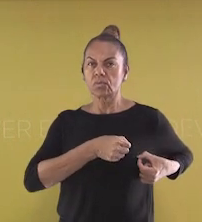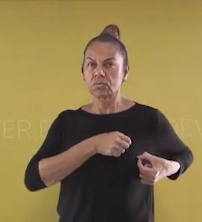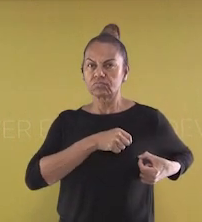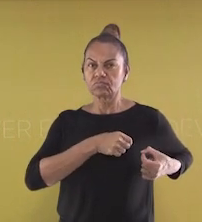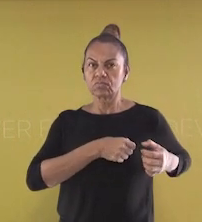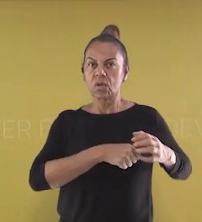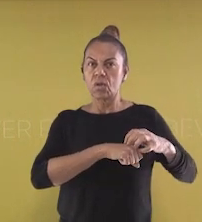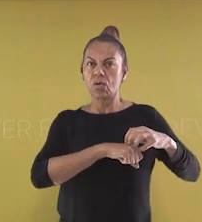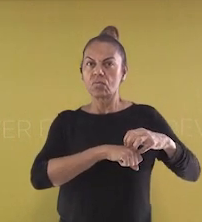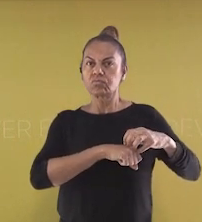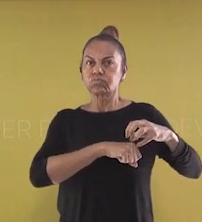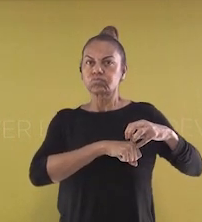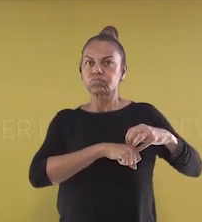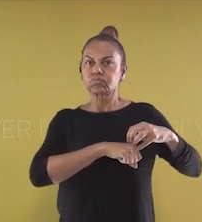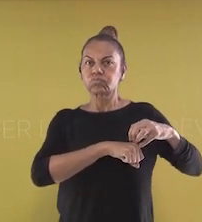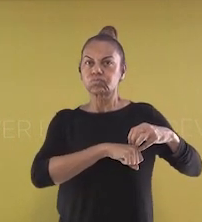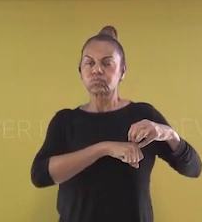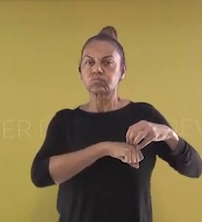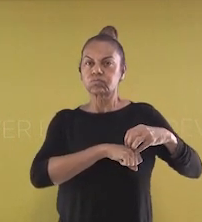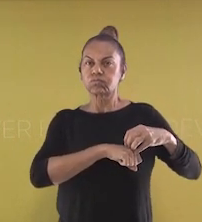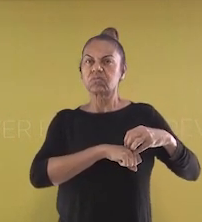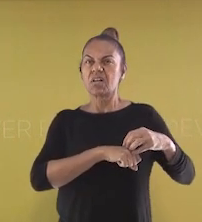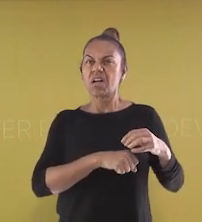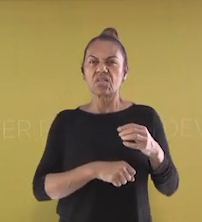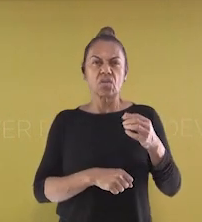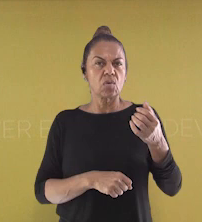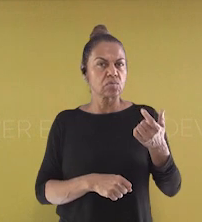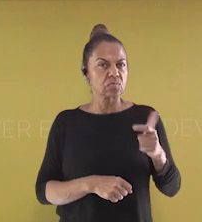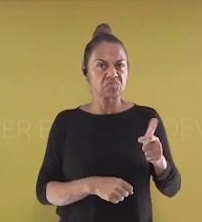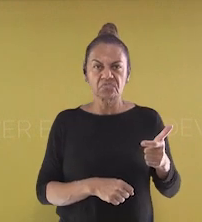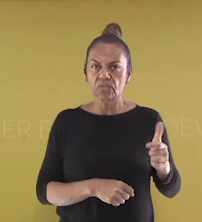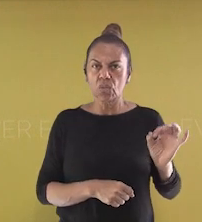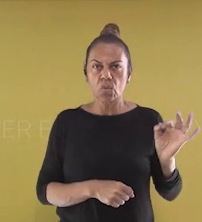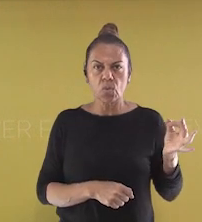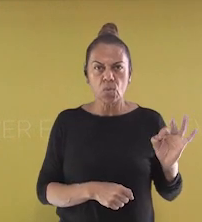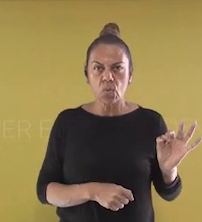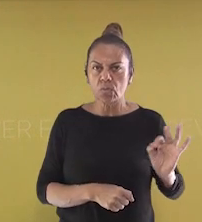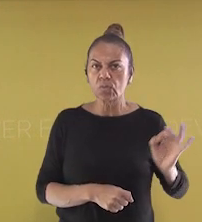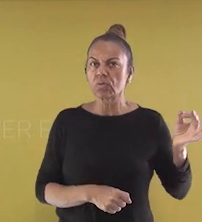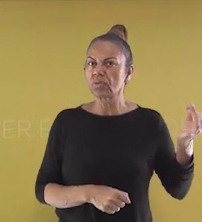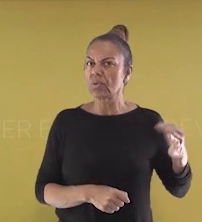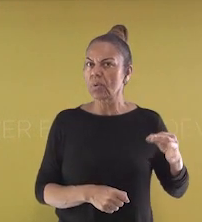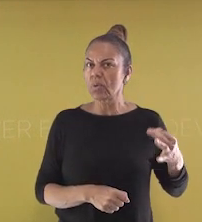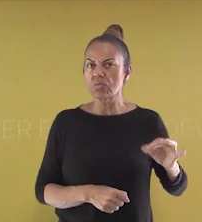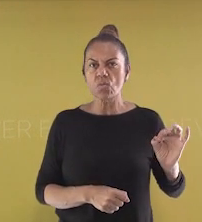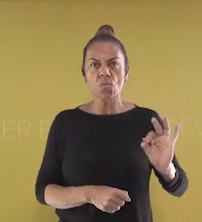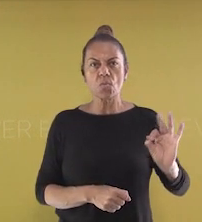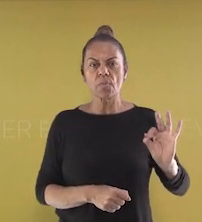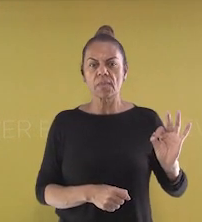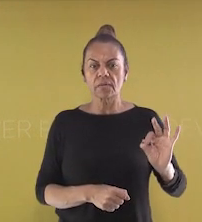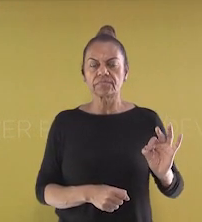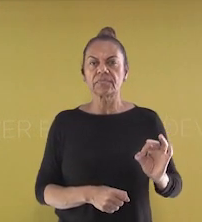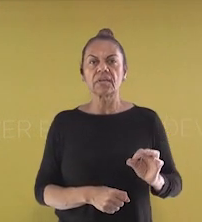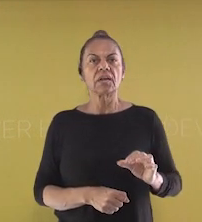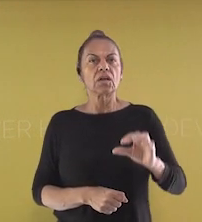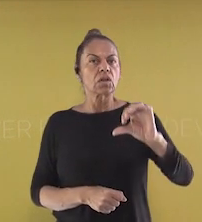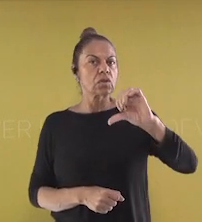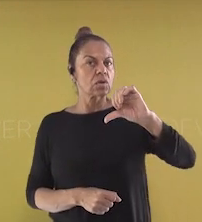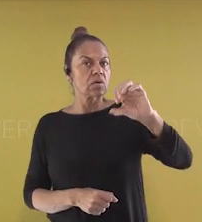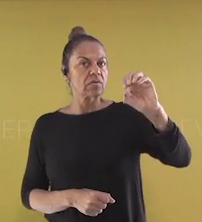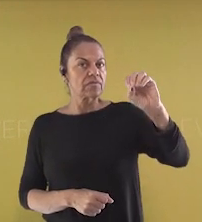e sintomas: nódulo, ou seja, caroço fixo e geralmente indolor. Essa é a